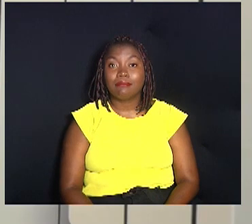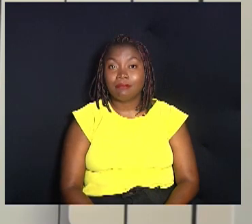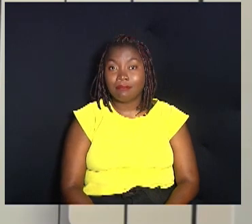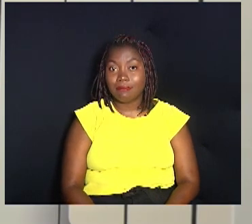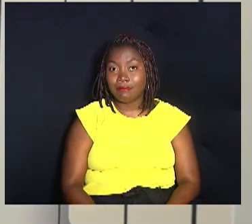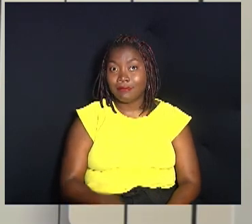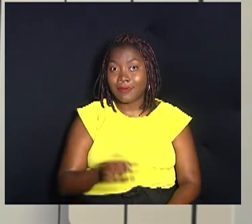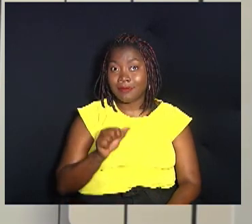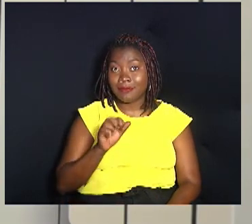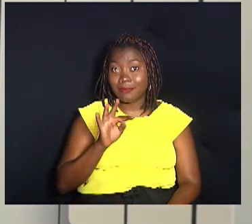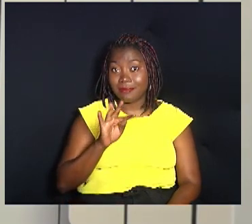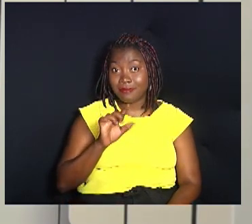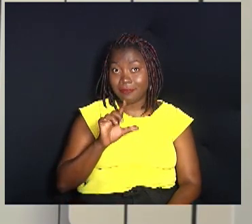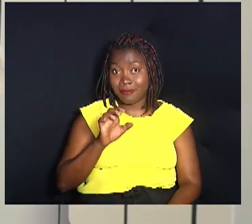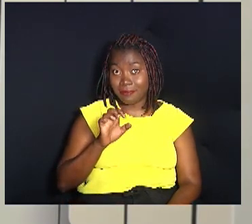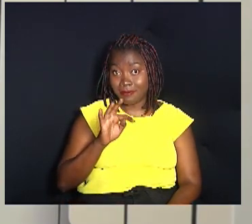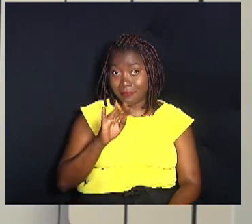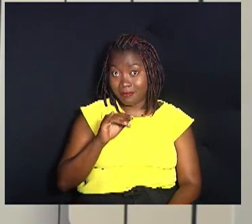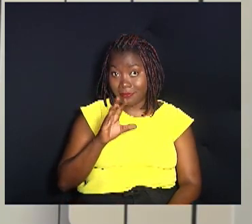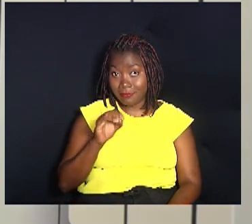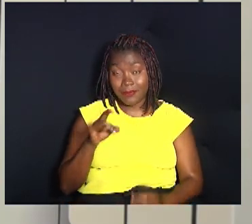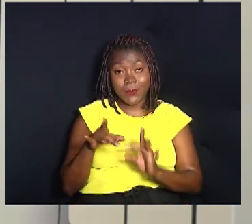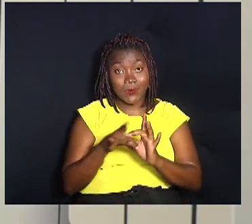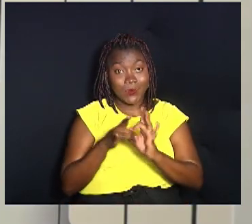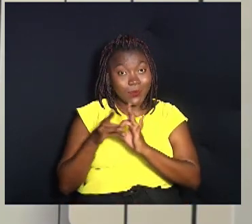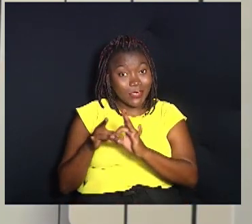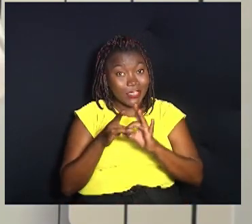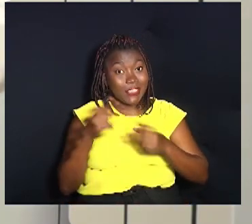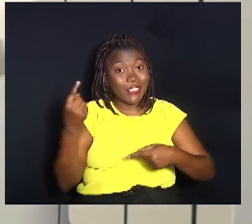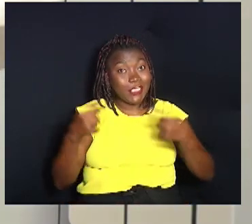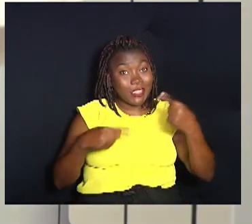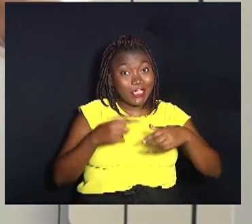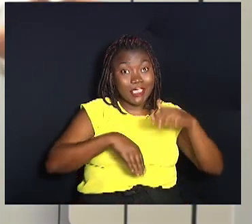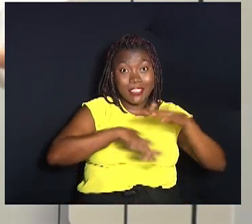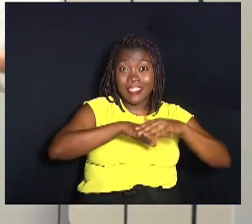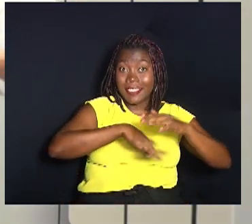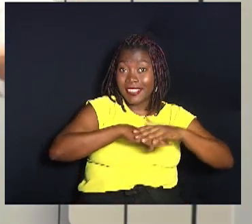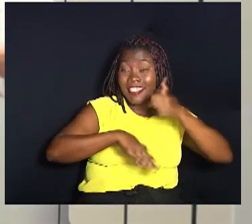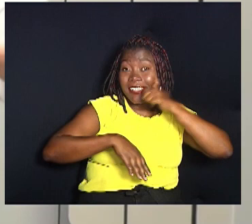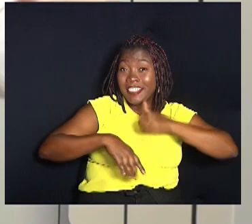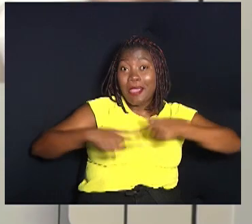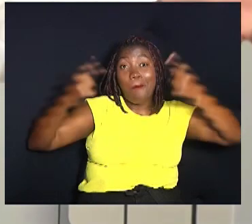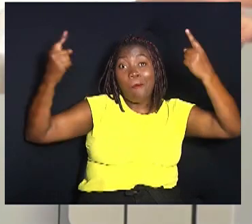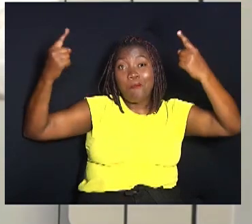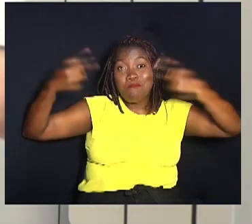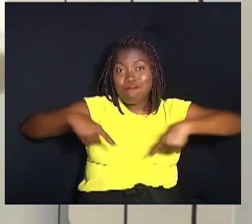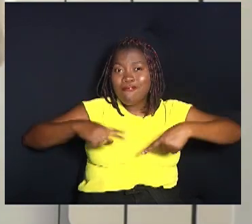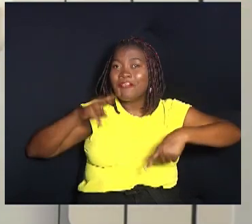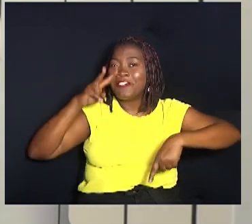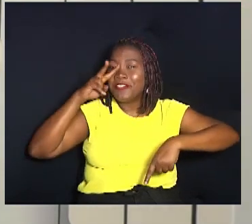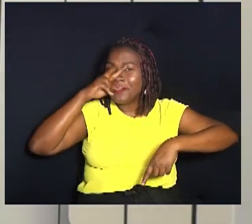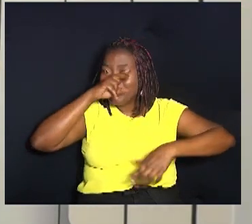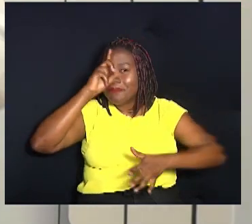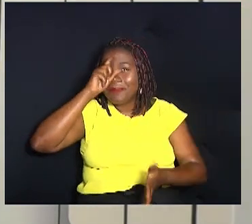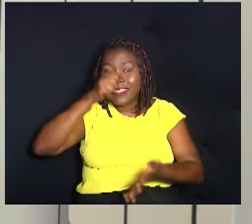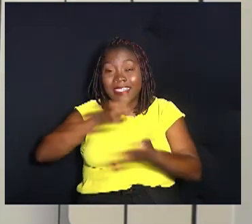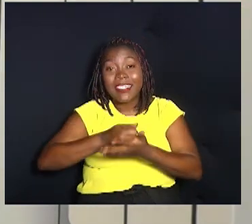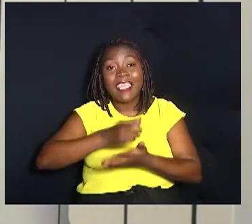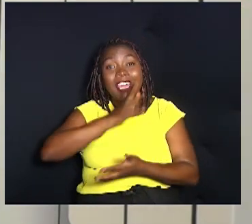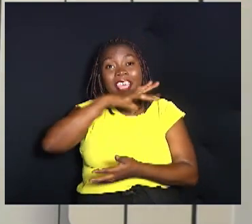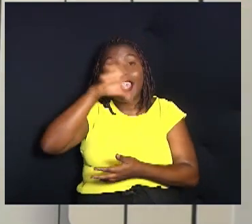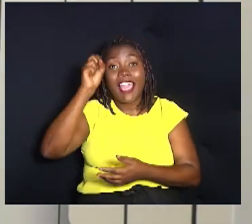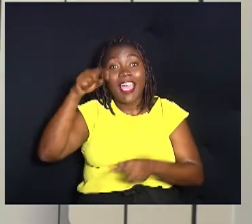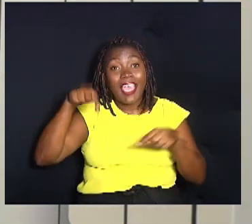Atlético Unidos e o futebol feminino Campinas disputam a grande decisão pelo título neste